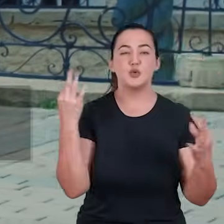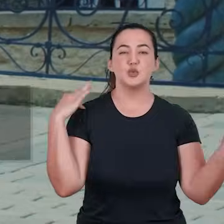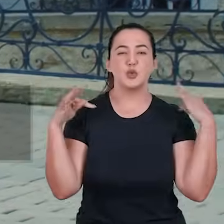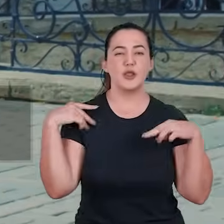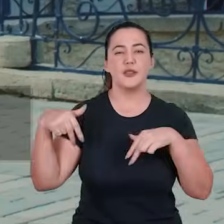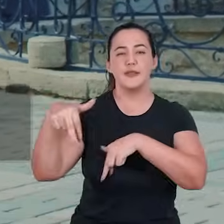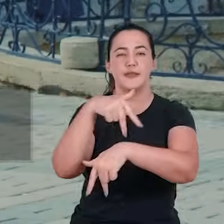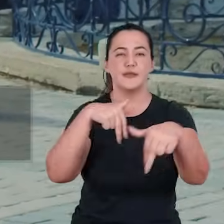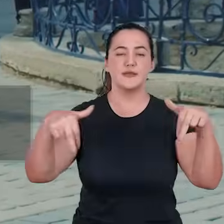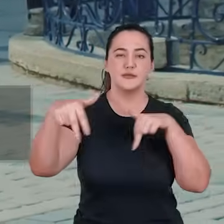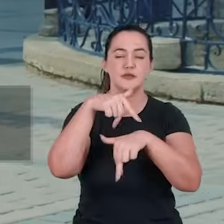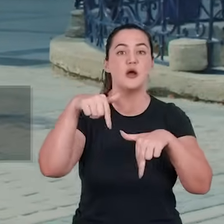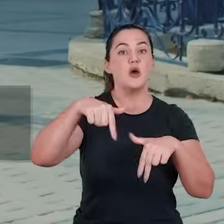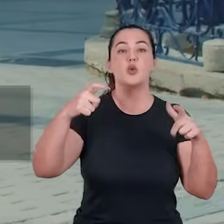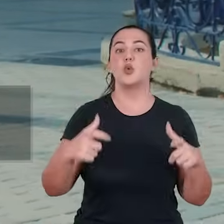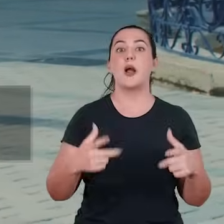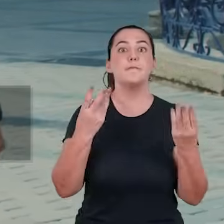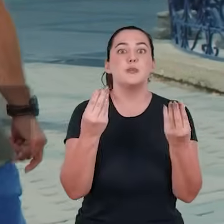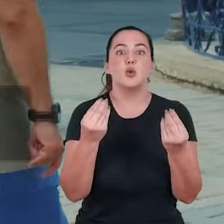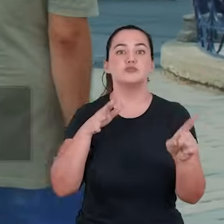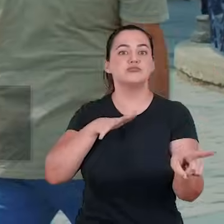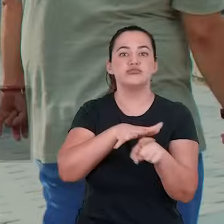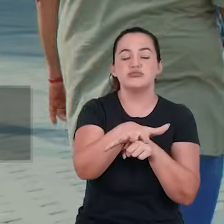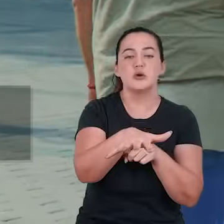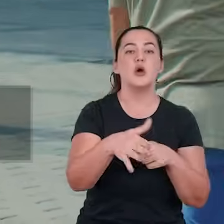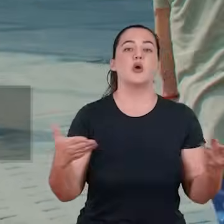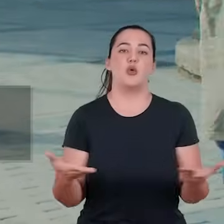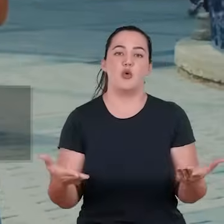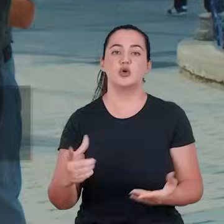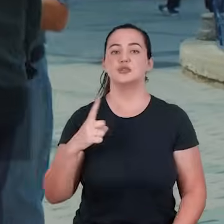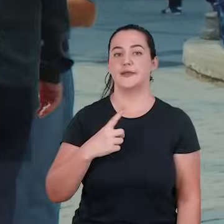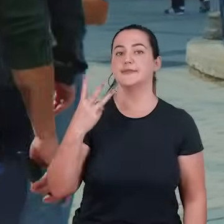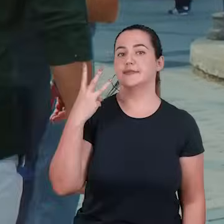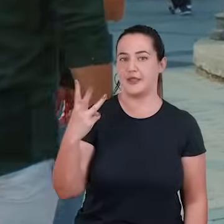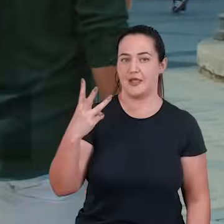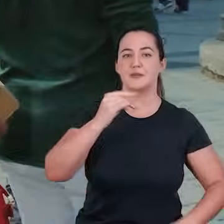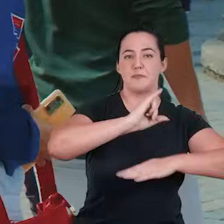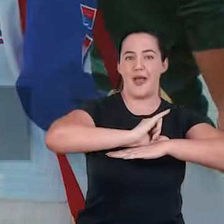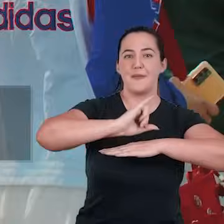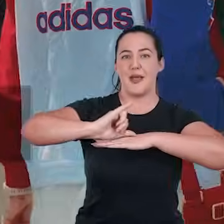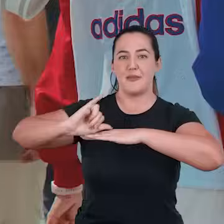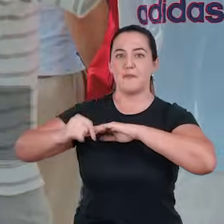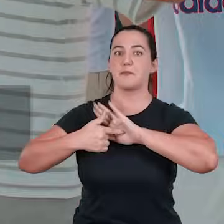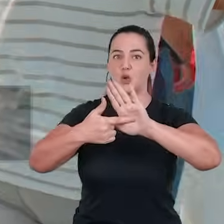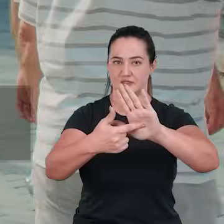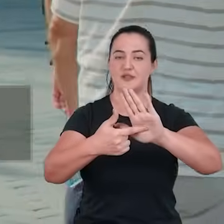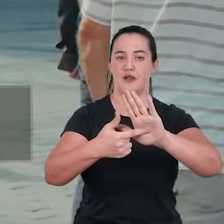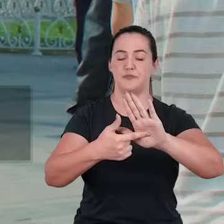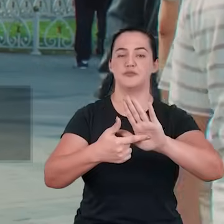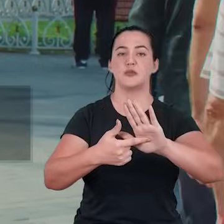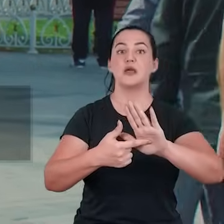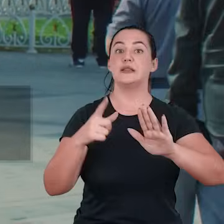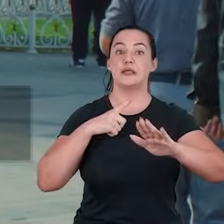turista que sempre passa aqui? É um lugar muito concorrido até hoje. E eu vou mostrar 3 monumentos, antes de contar a história desse hipódromo para